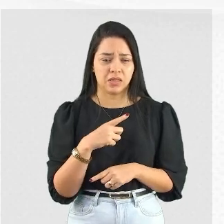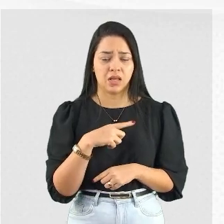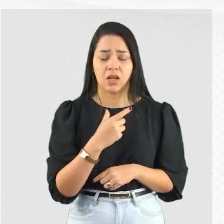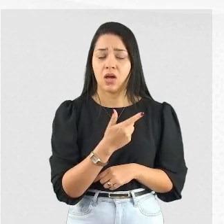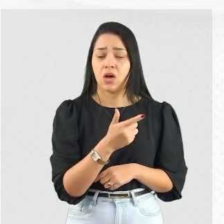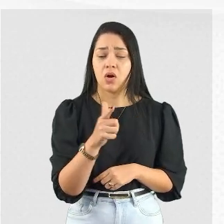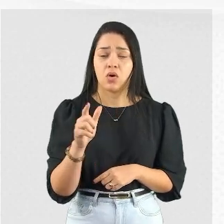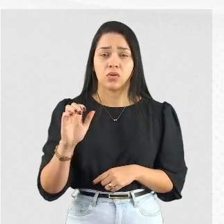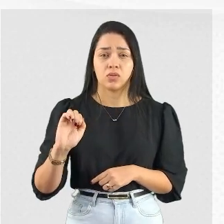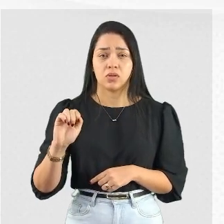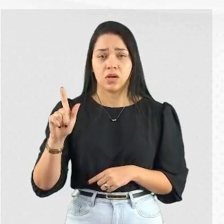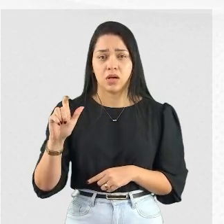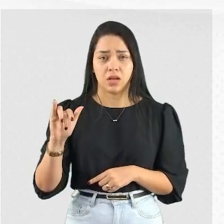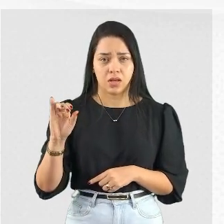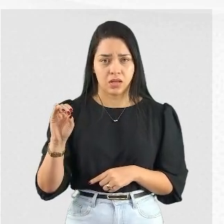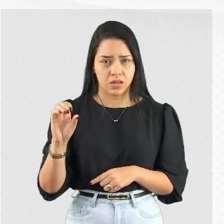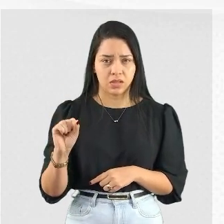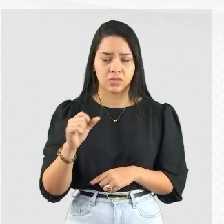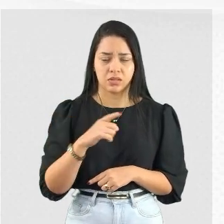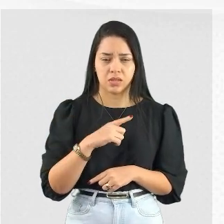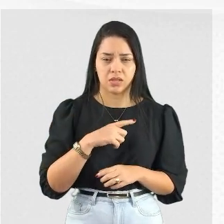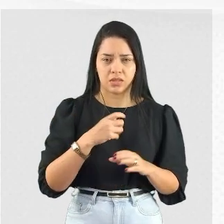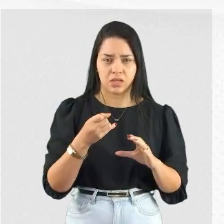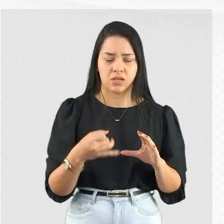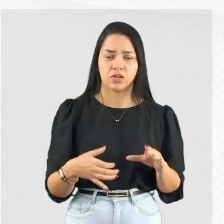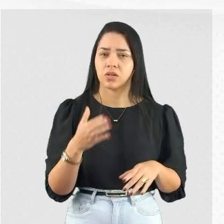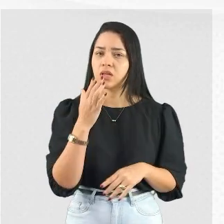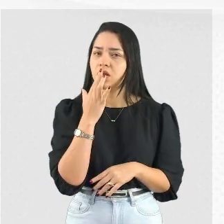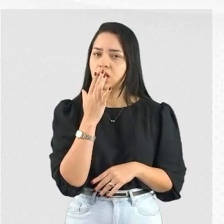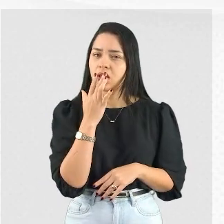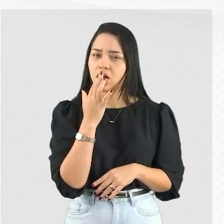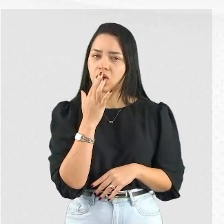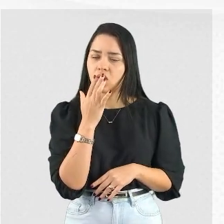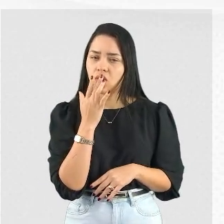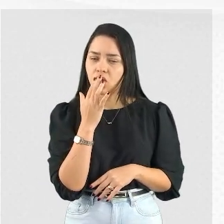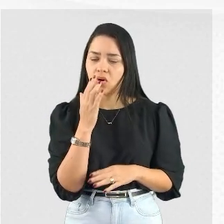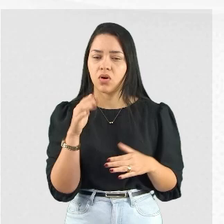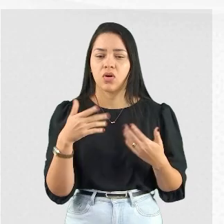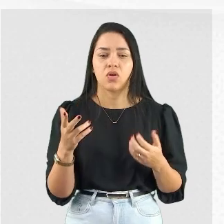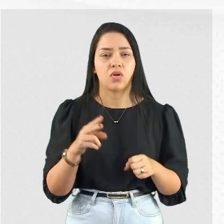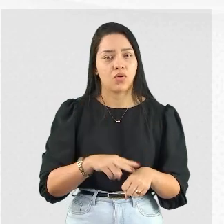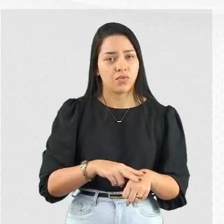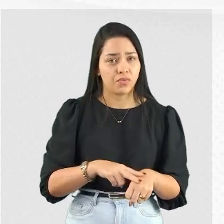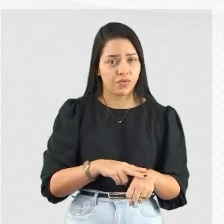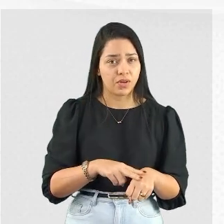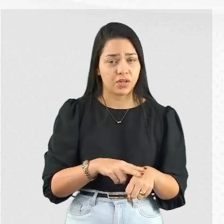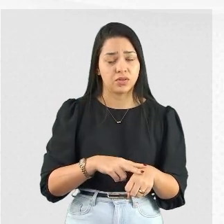outros alelos que dão a característica, além da cor, né, como o verde e o